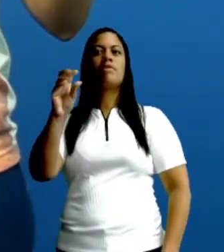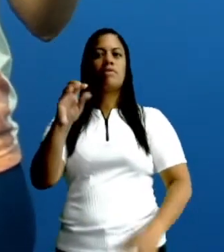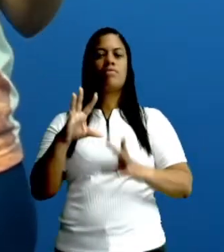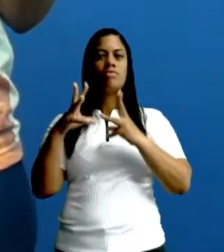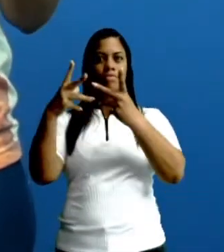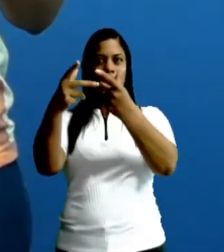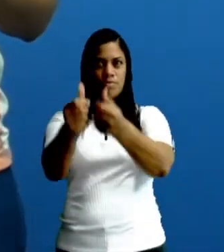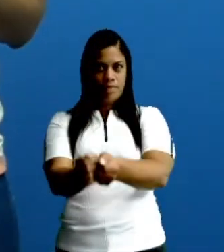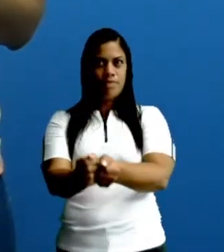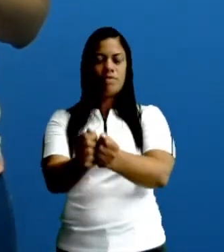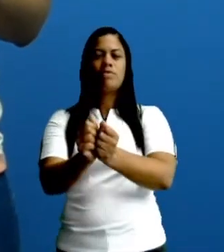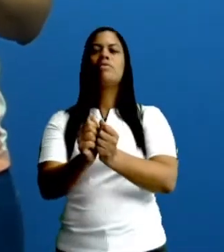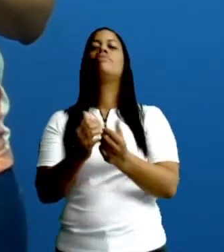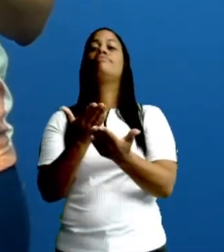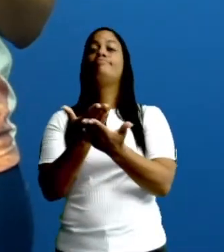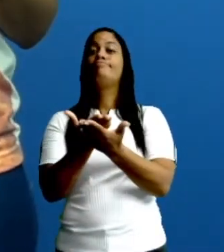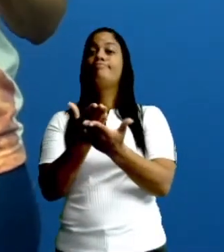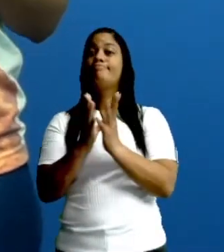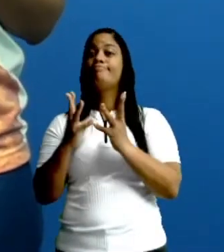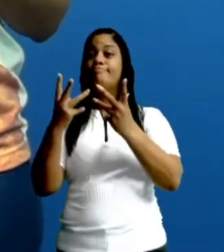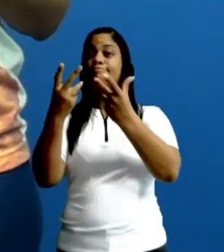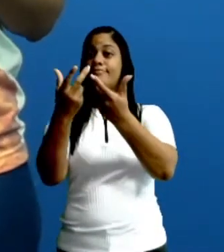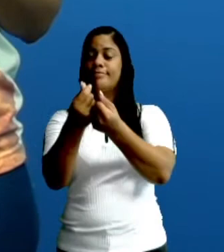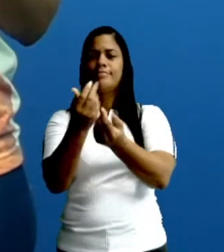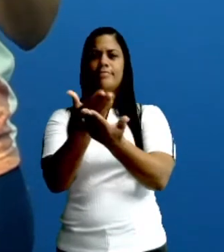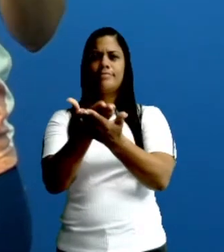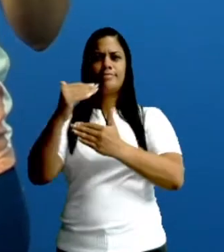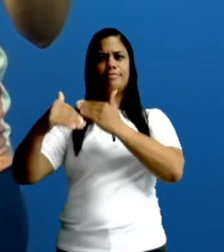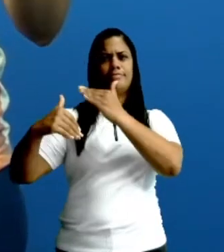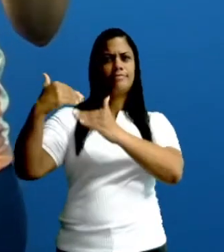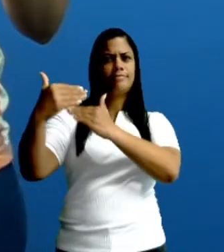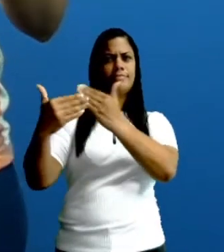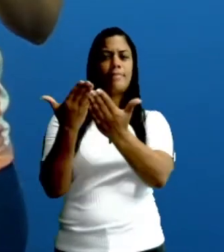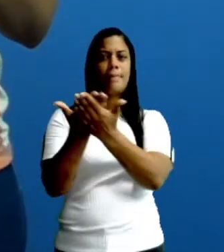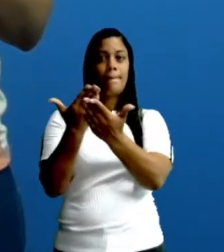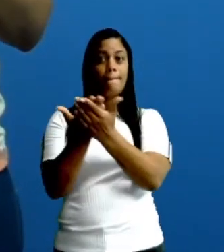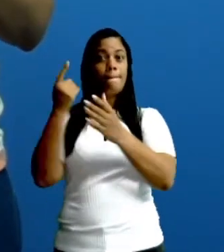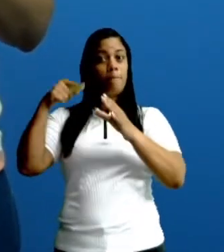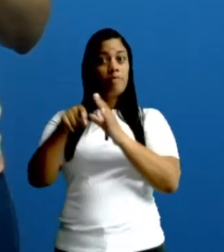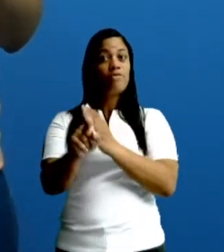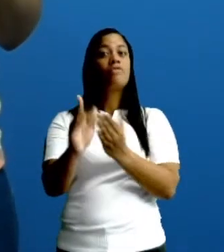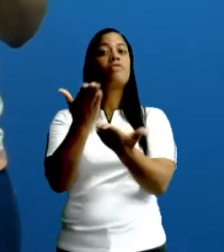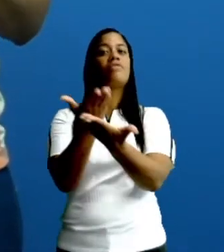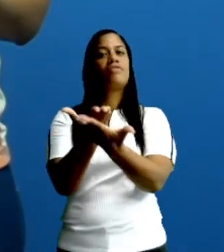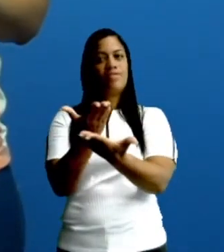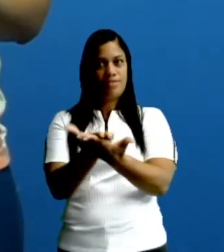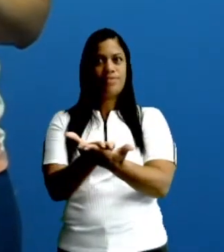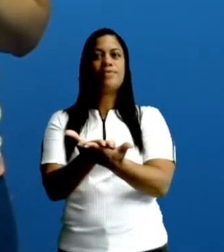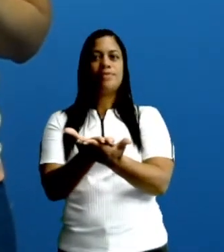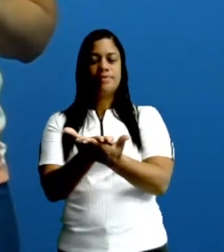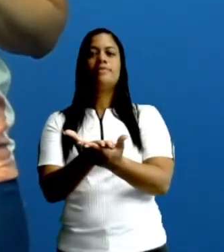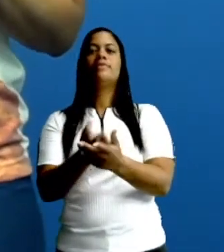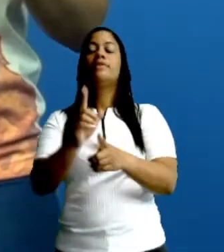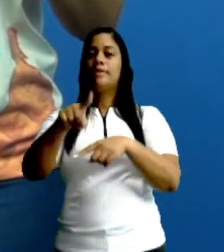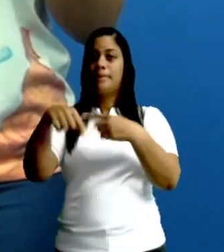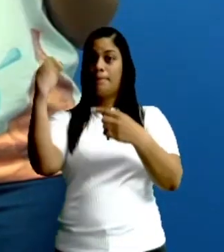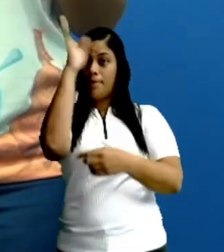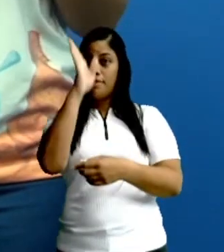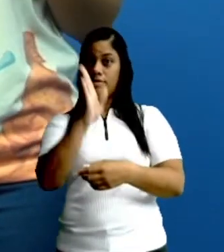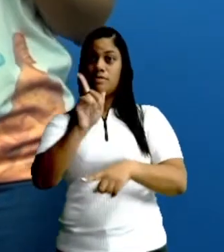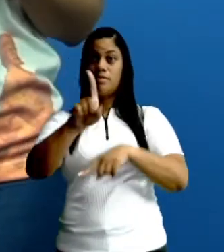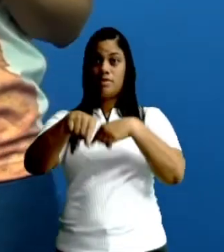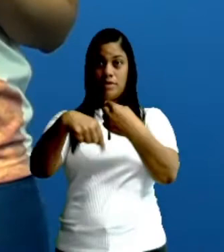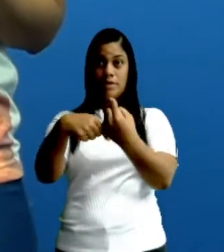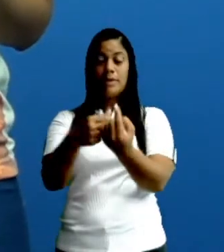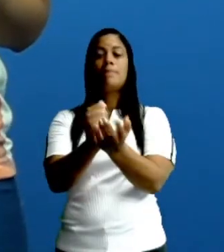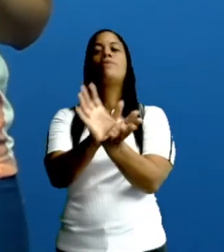ver isso de uma forma ampla, nas próximas aulas nós vamos aprofundar aqui para o Brasil e depois para Pernambuco, tá certo? Vamos ver de